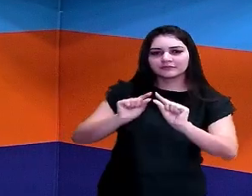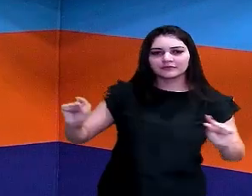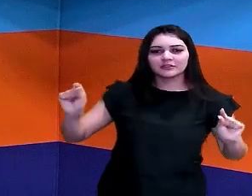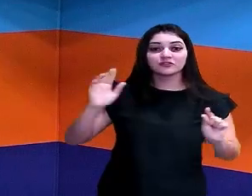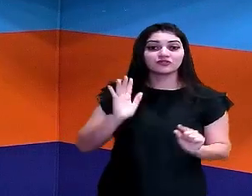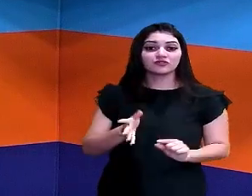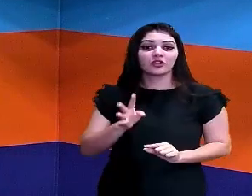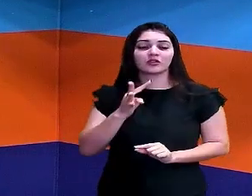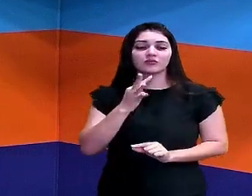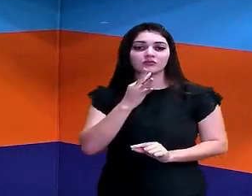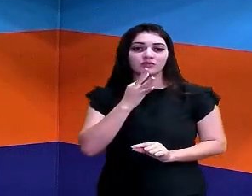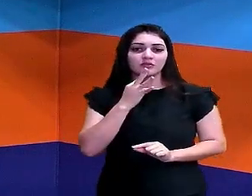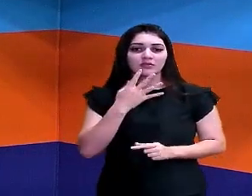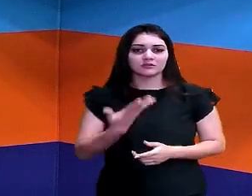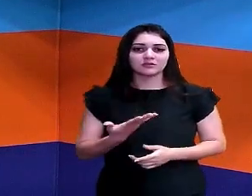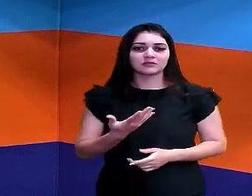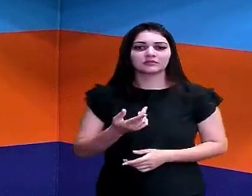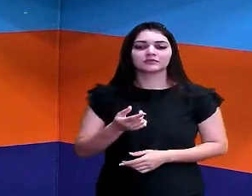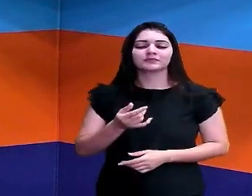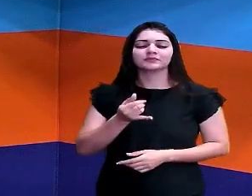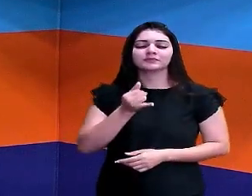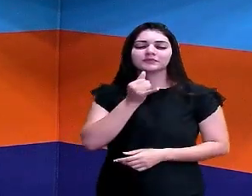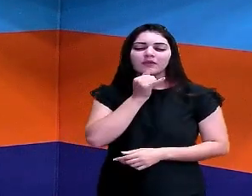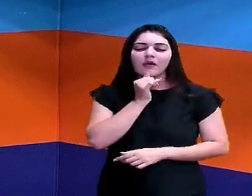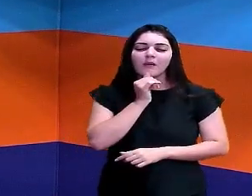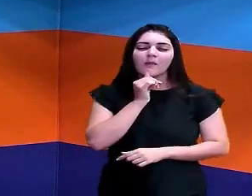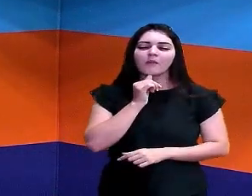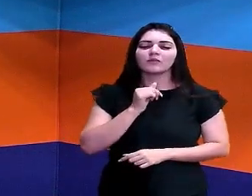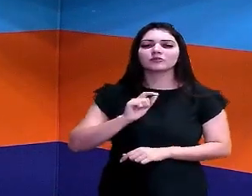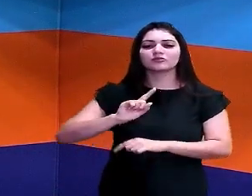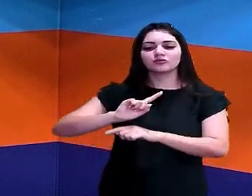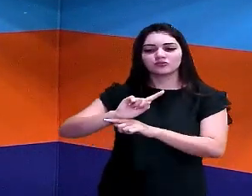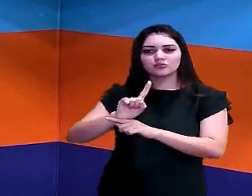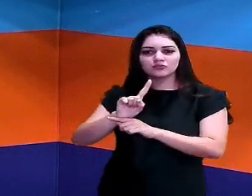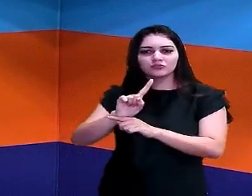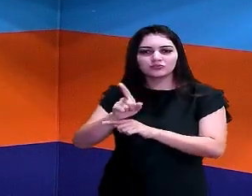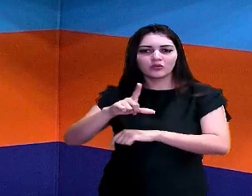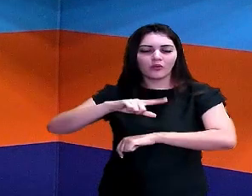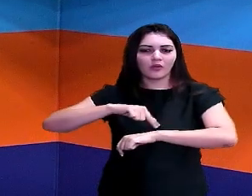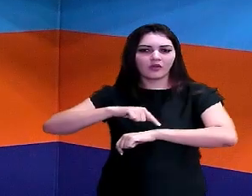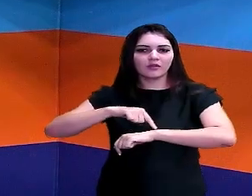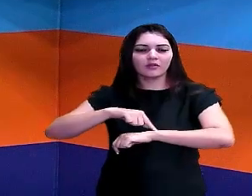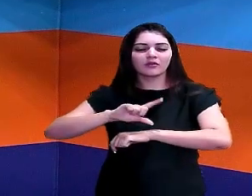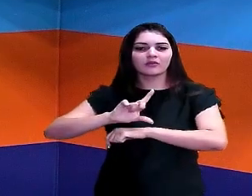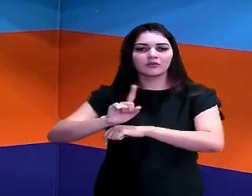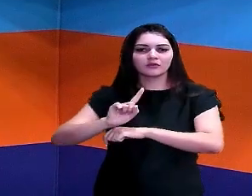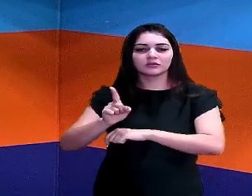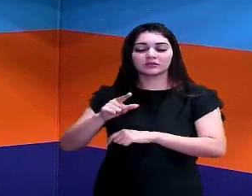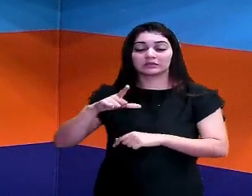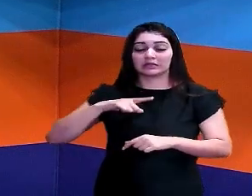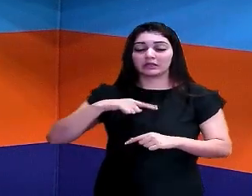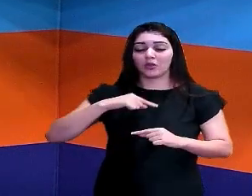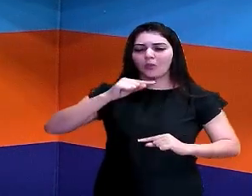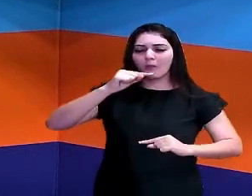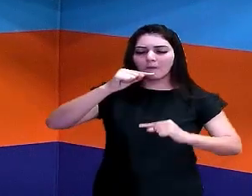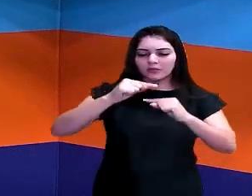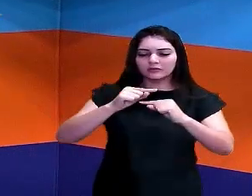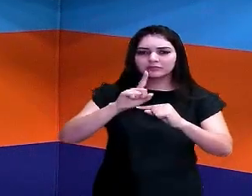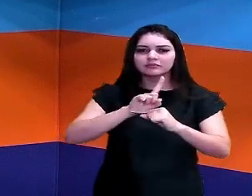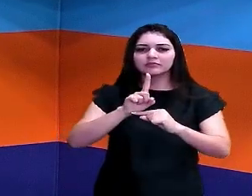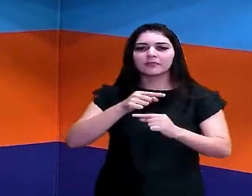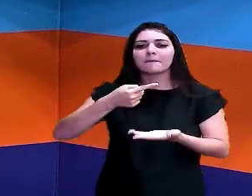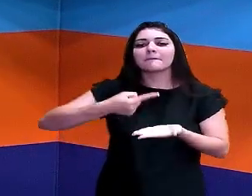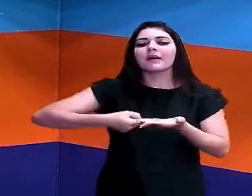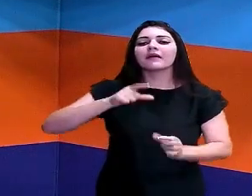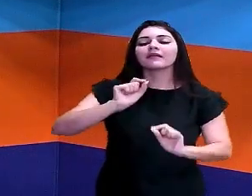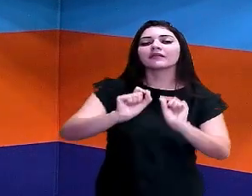já conhece. Nos relógios de ponteiro, que é aquele relógio analógico, o ponteiro pequeno marca, o que é que ele